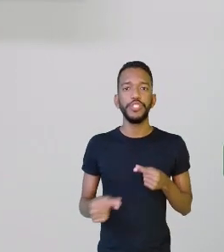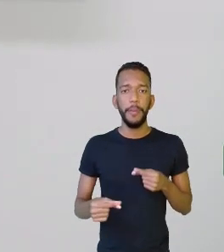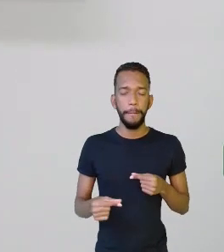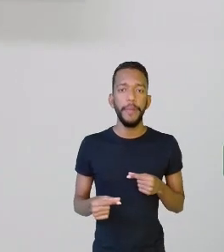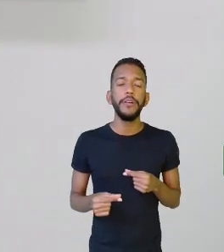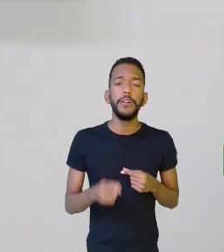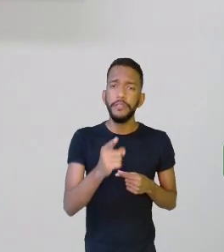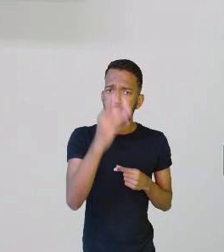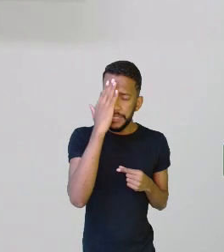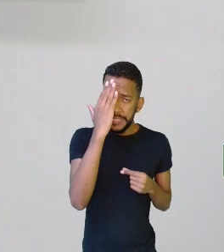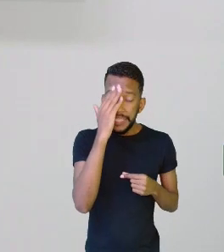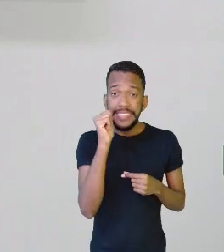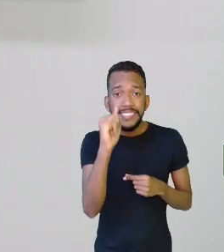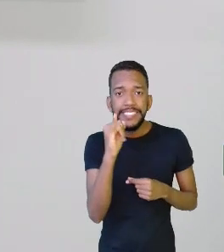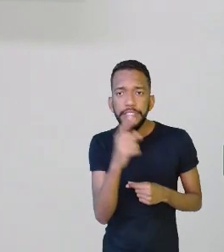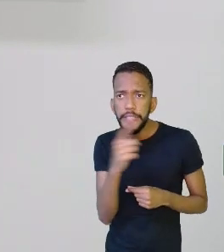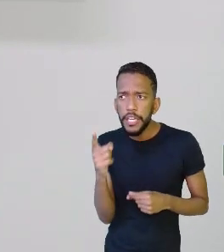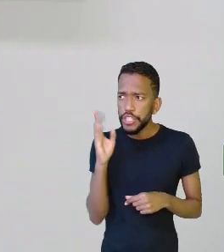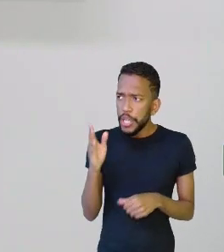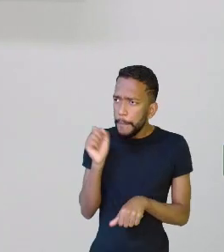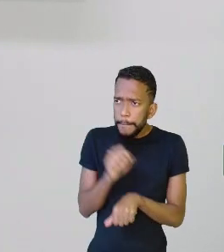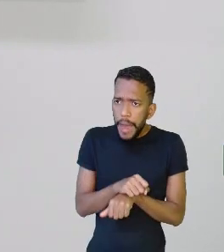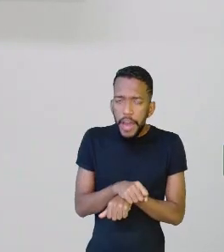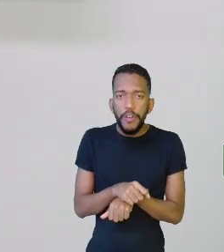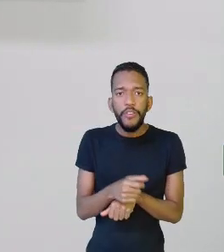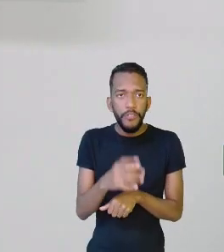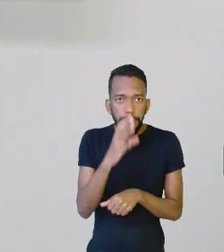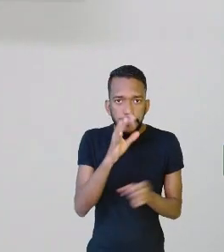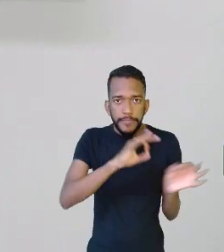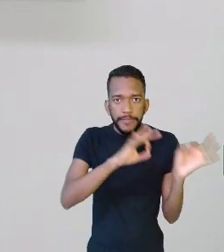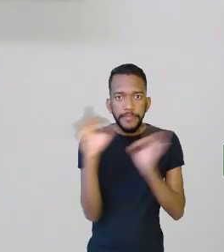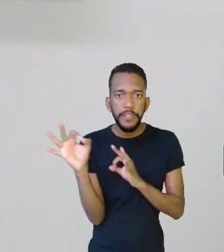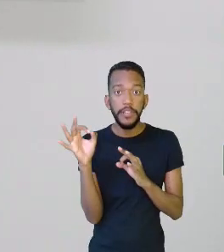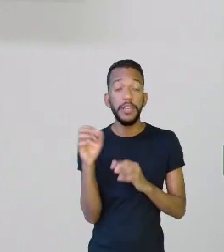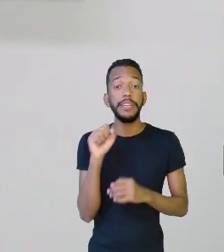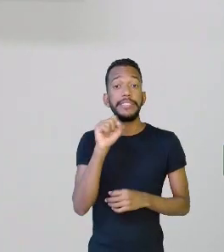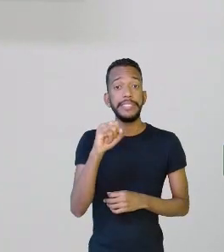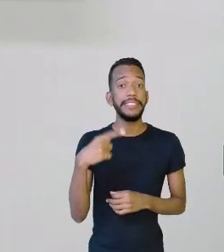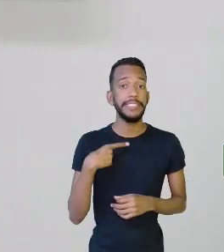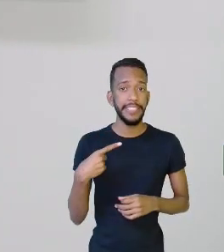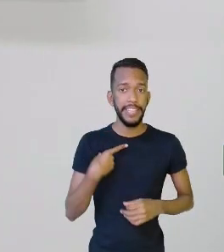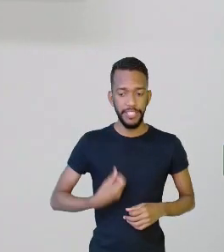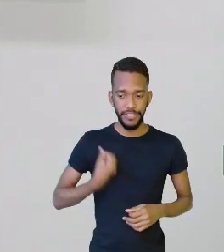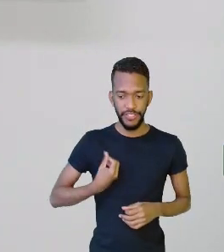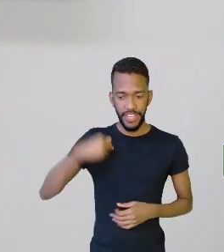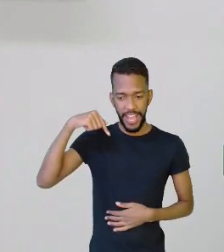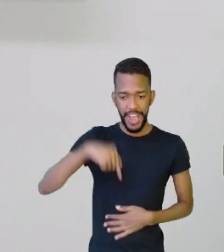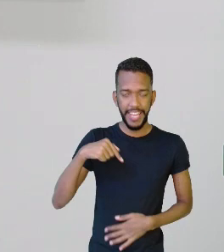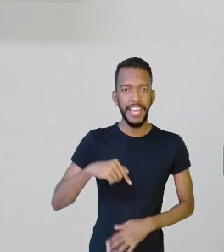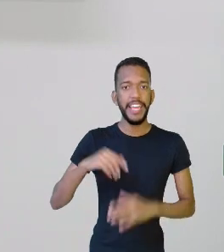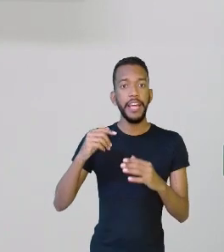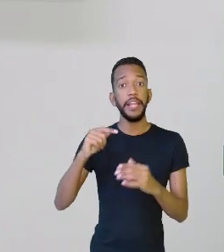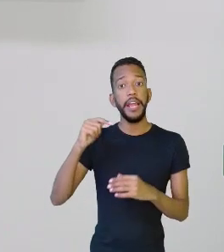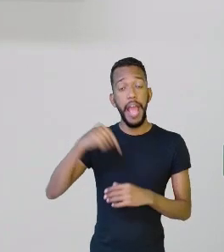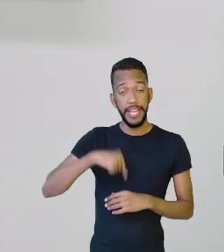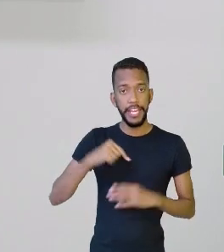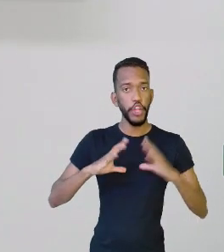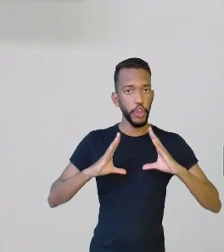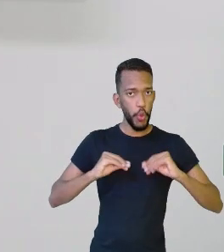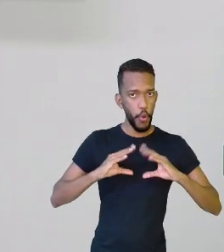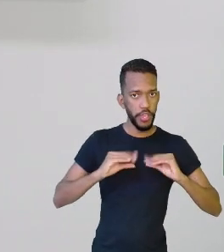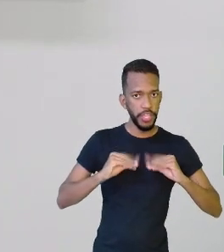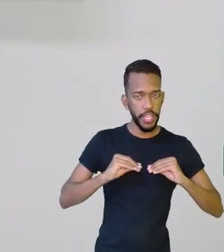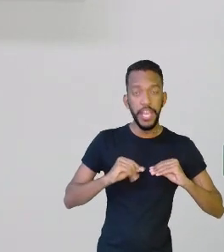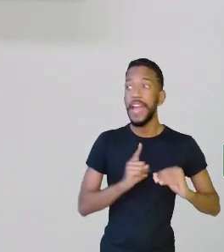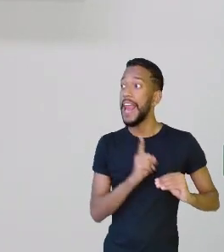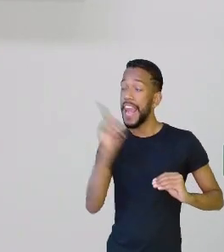vocês sabem, se vocês pararam para assistir alguma competição, que enquanto competições estão acontecendo à noite aqui no Brasil, lá